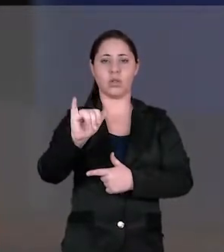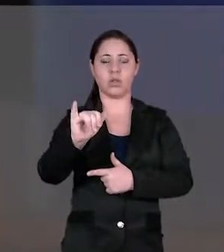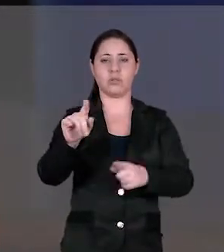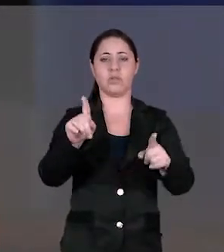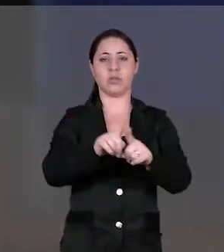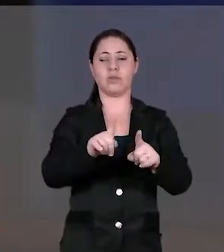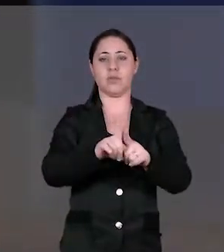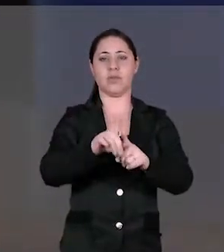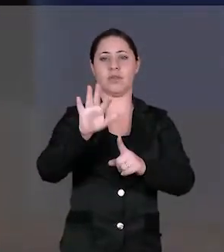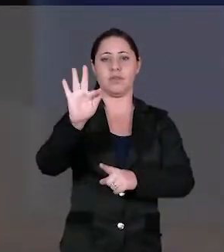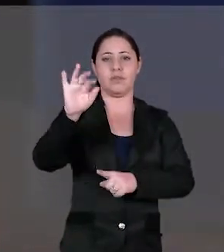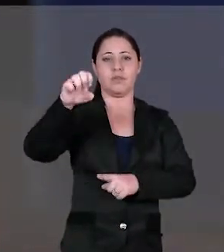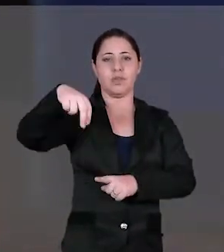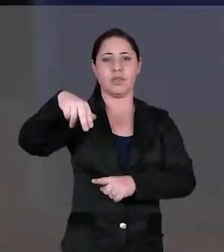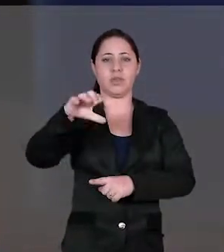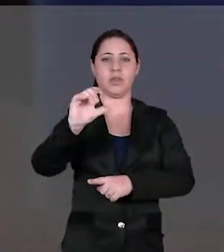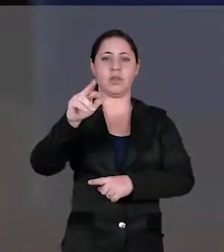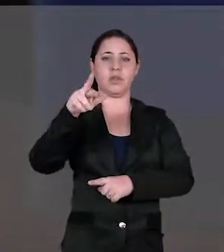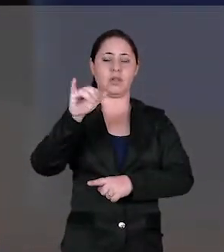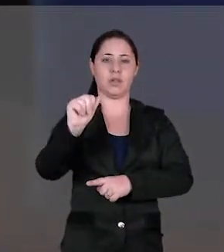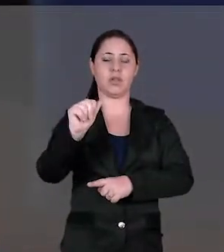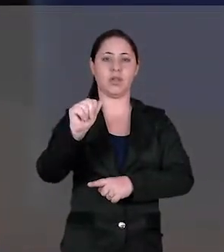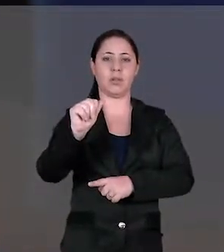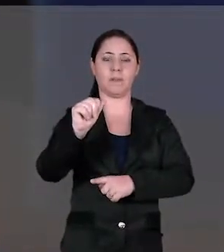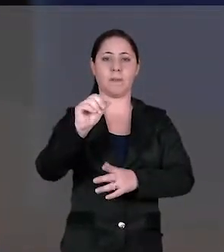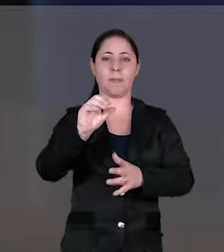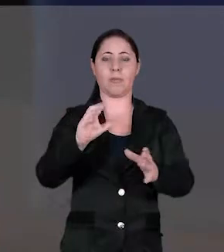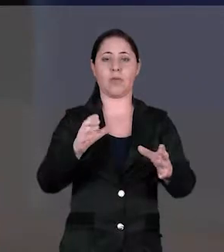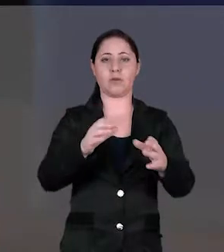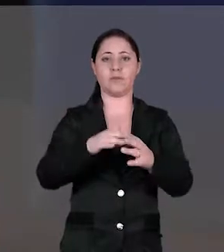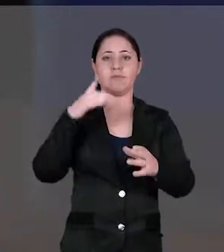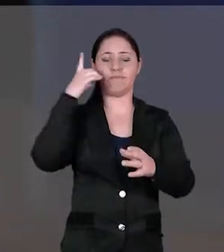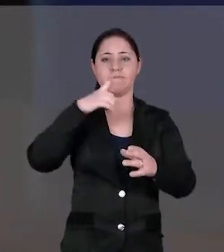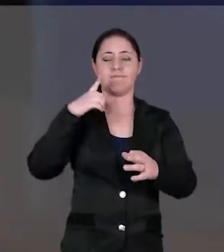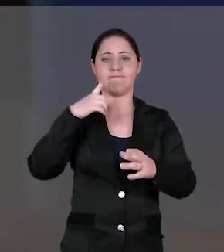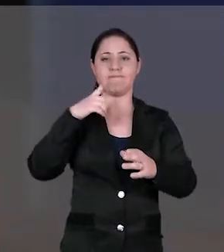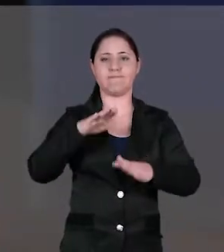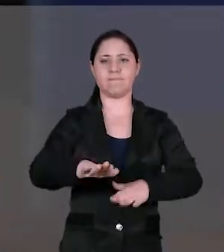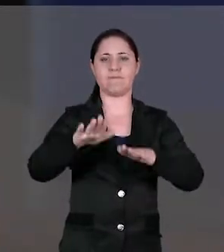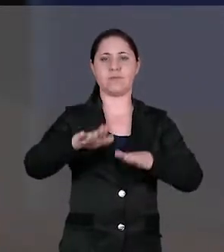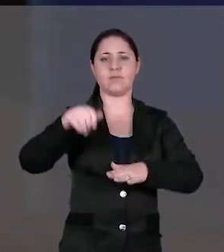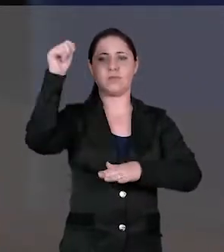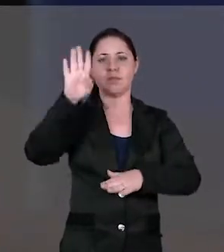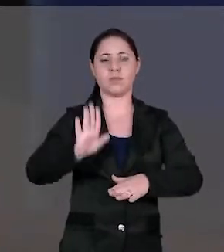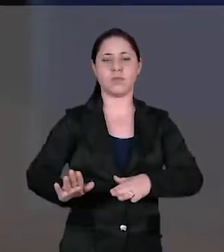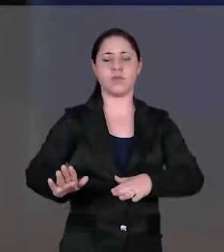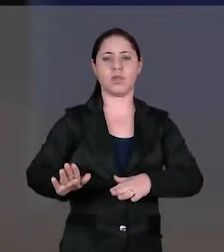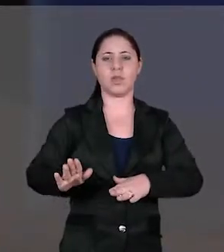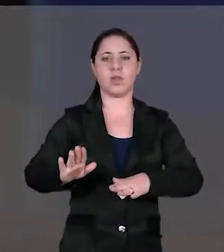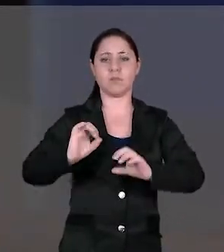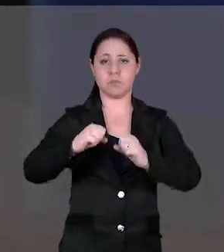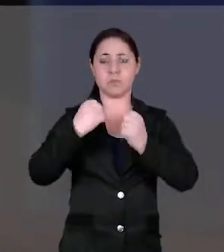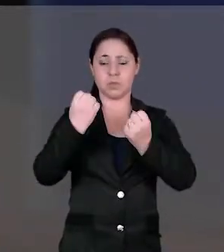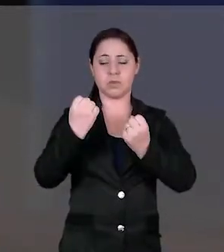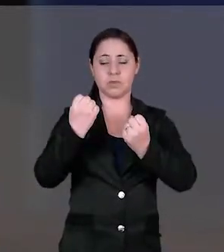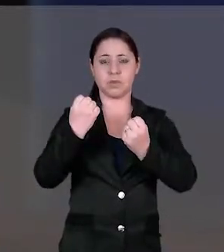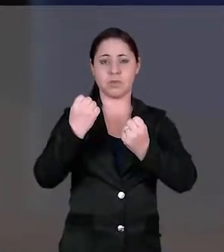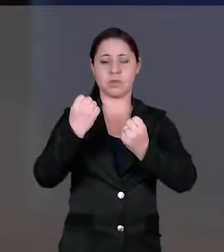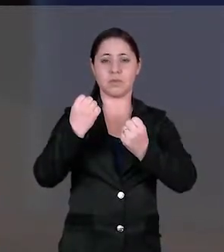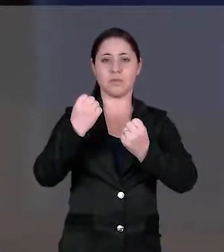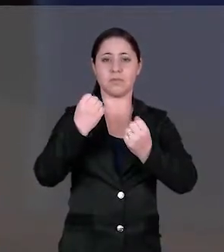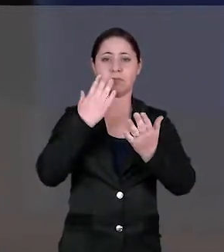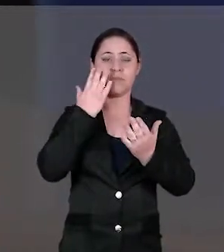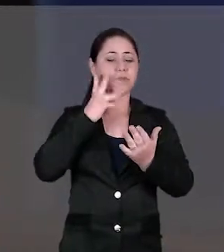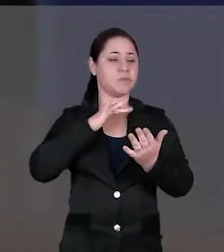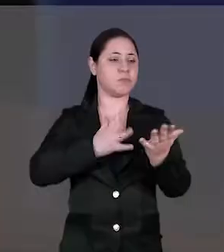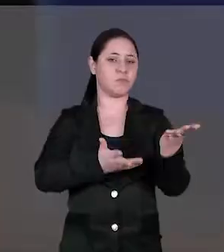UNALI, integrante da FENACRIA, que é uma frente parlamentar de mobilização nacional em prol da criança e